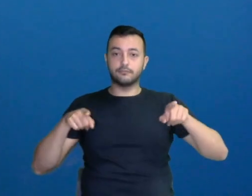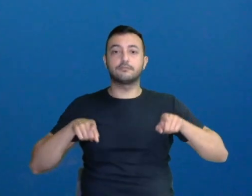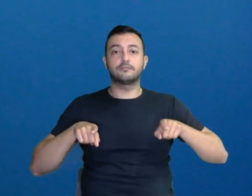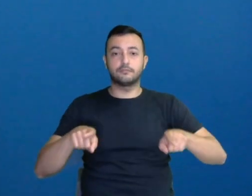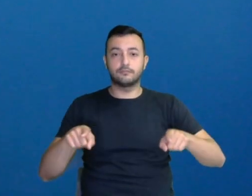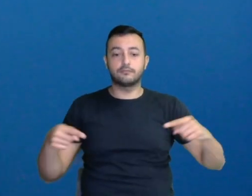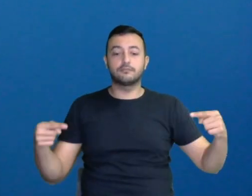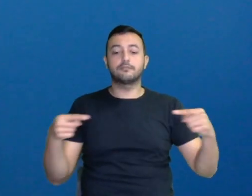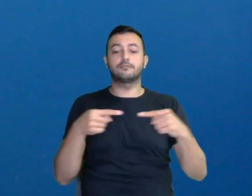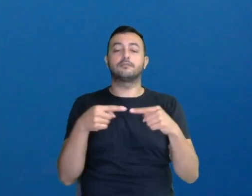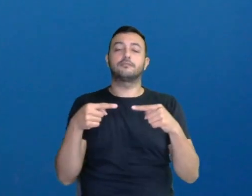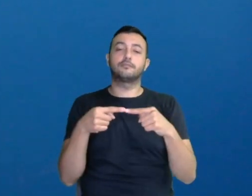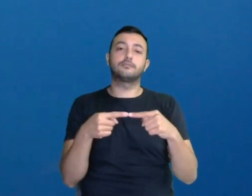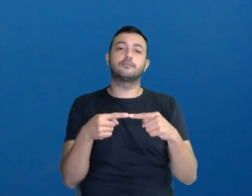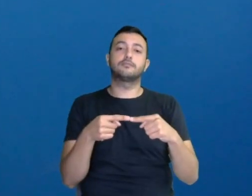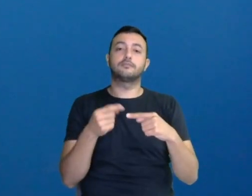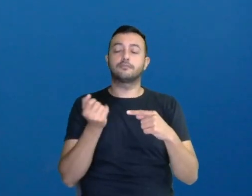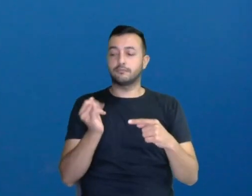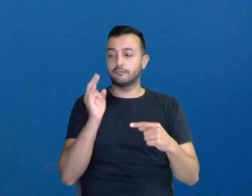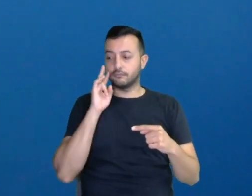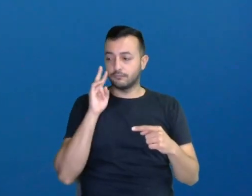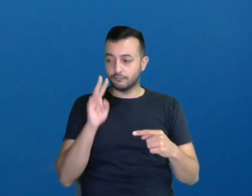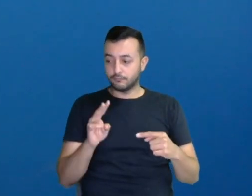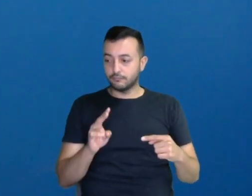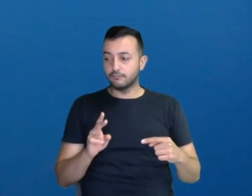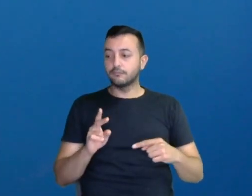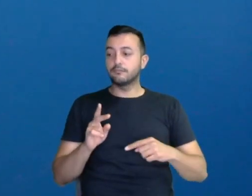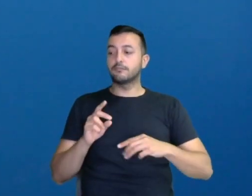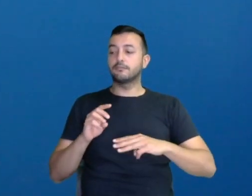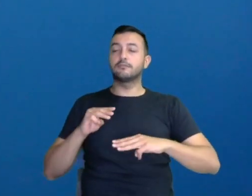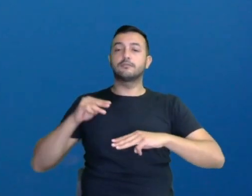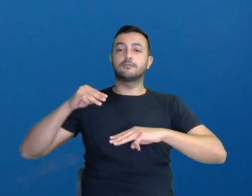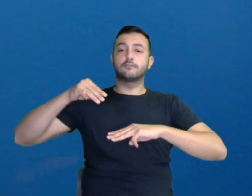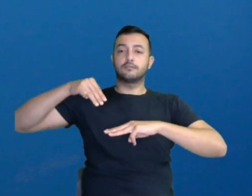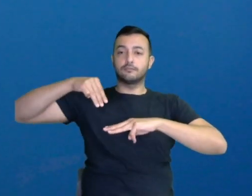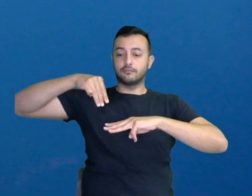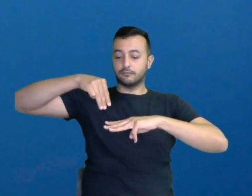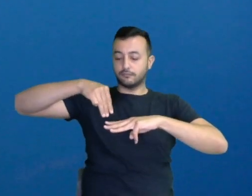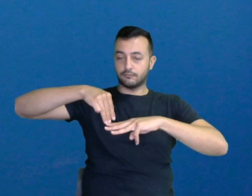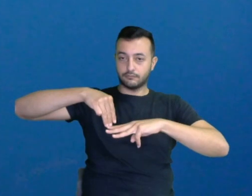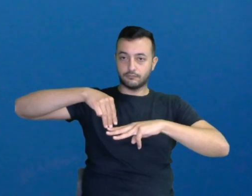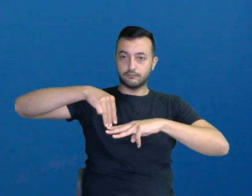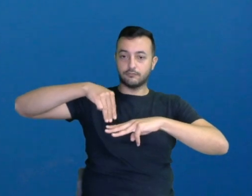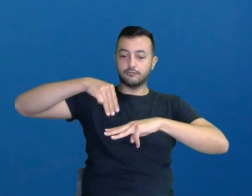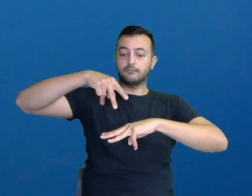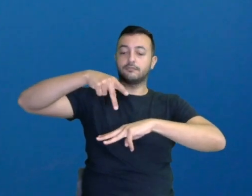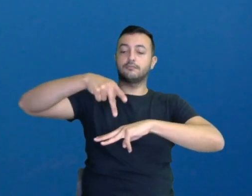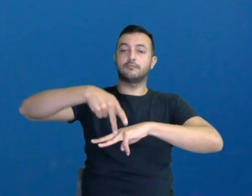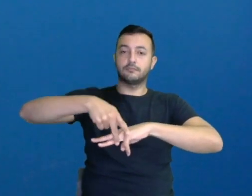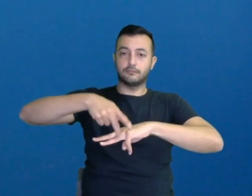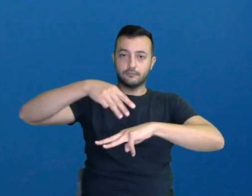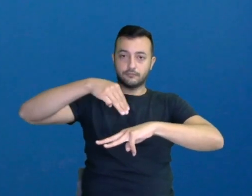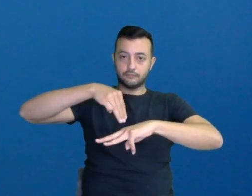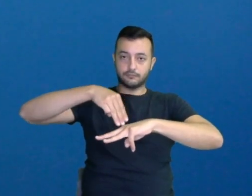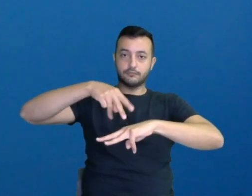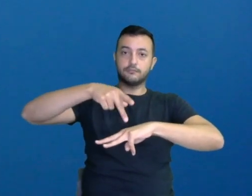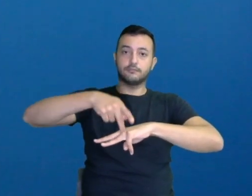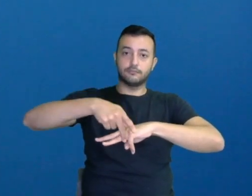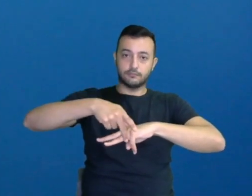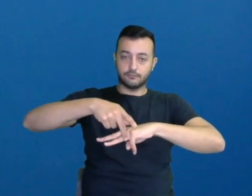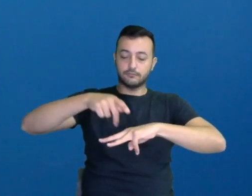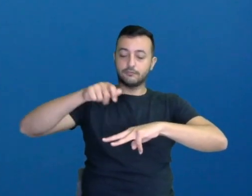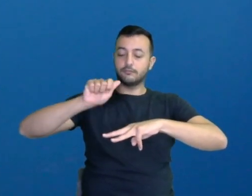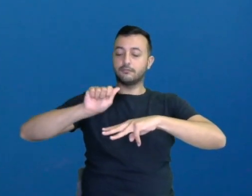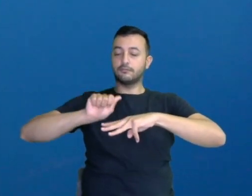bom? Se a gente olhar para de M até P, esse segmento maior, não foi formado pelas paralelas